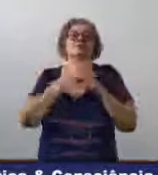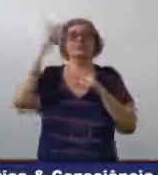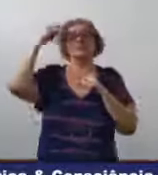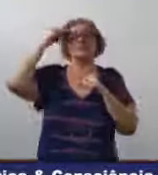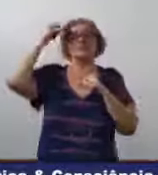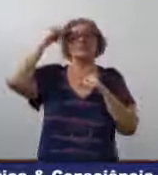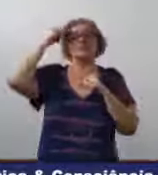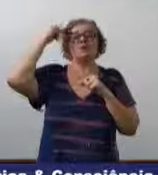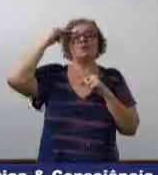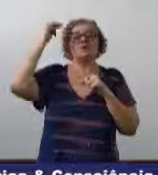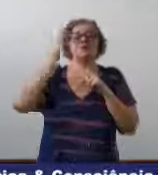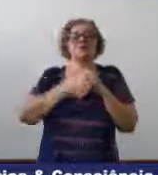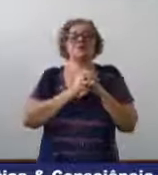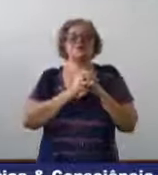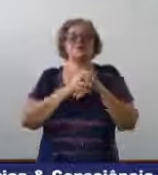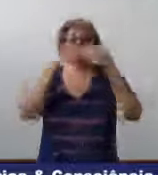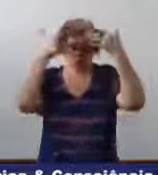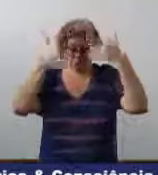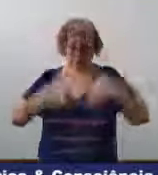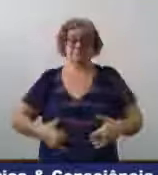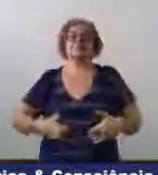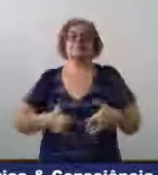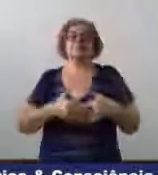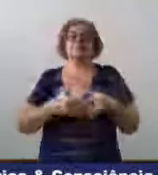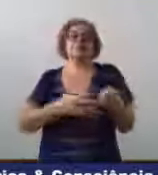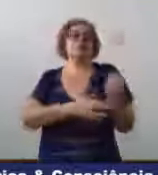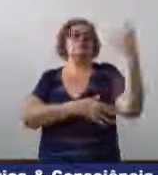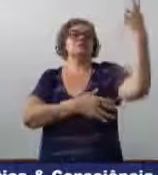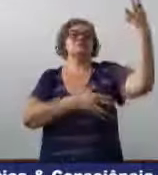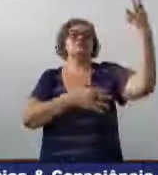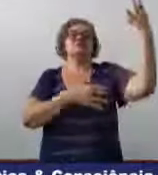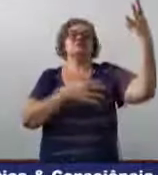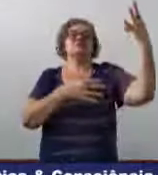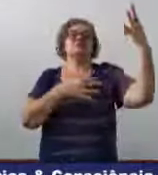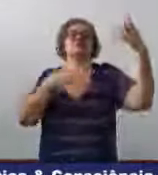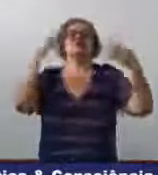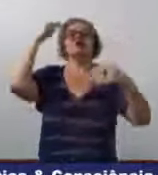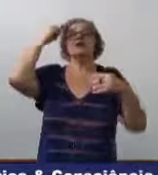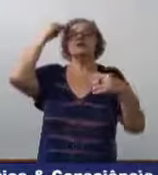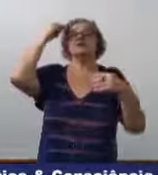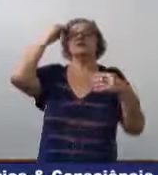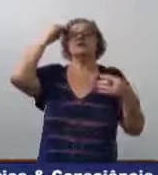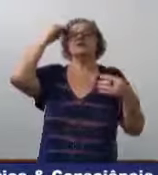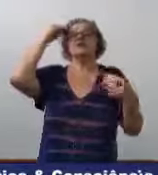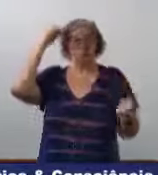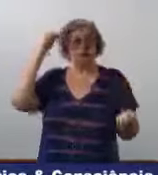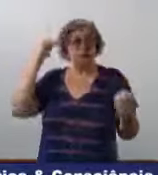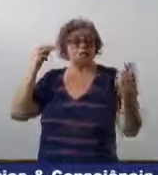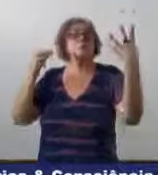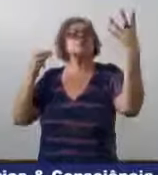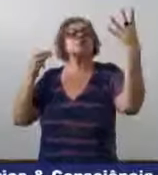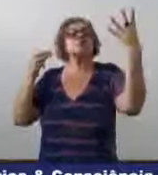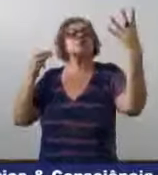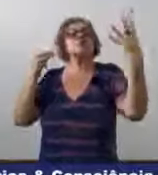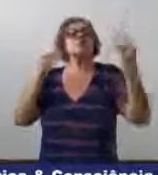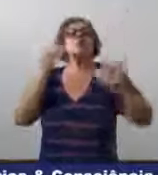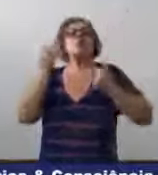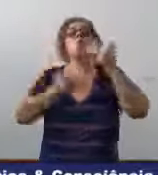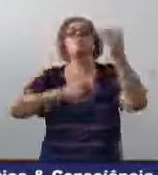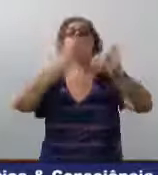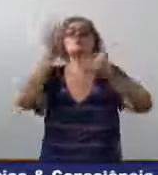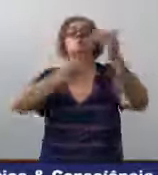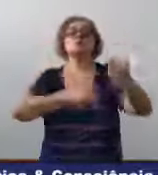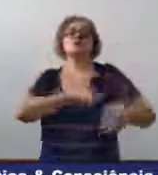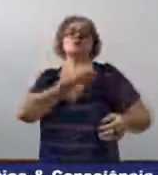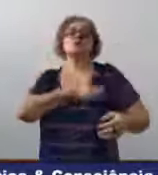nossa consciência, nossa essência espiritual é uma consciência criadora. Senão vamos viver a